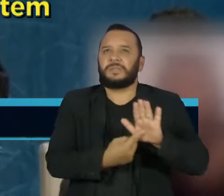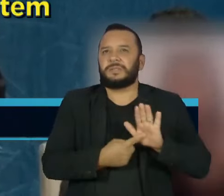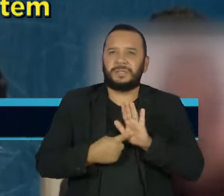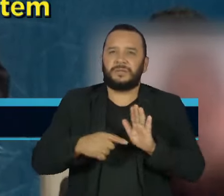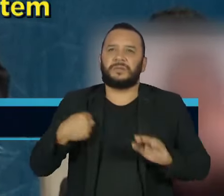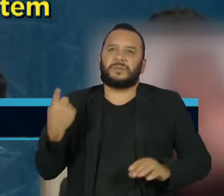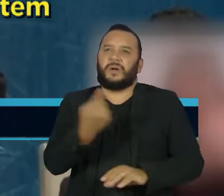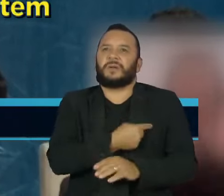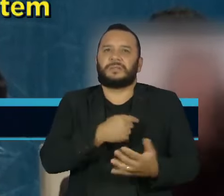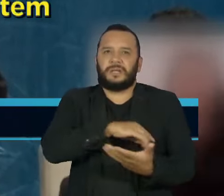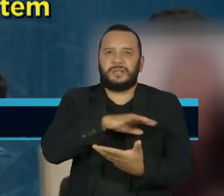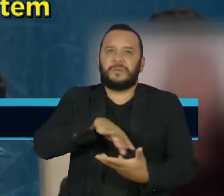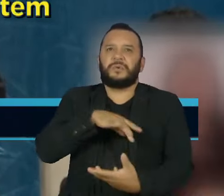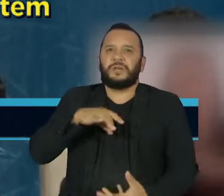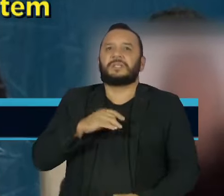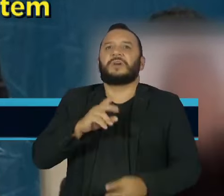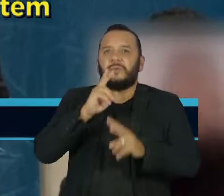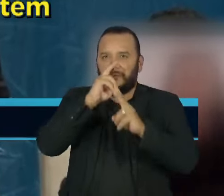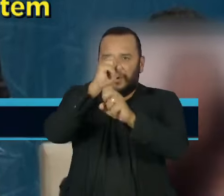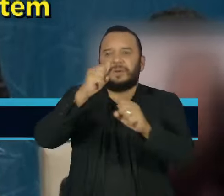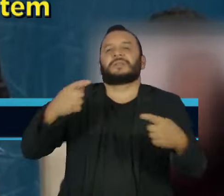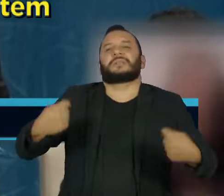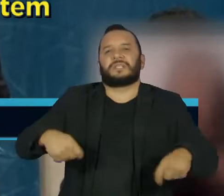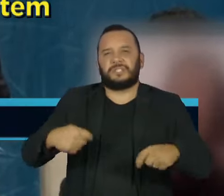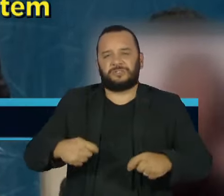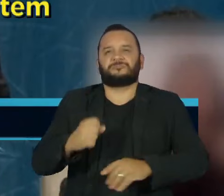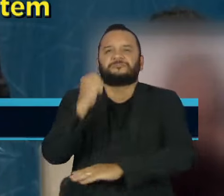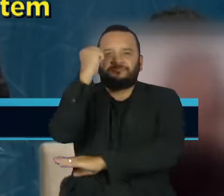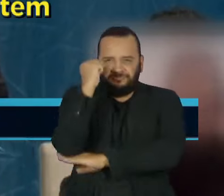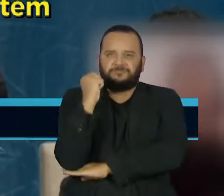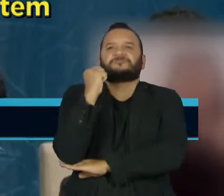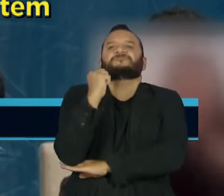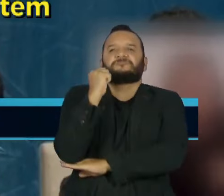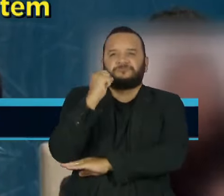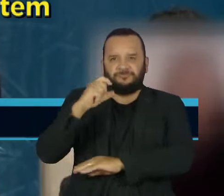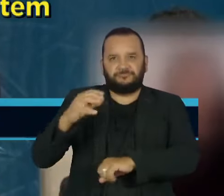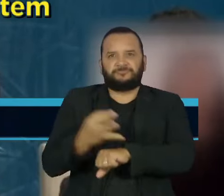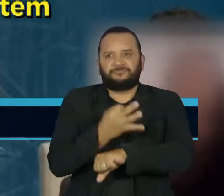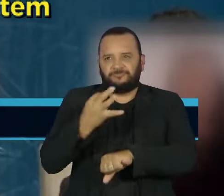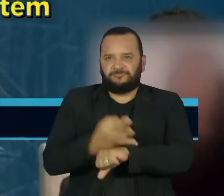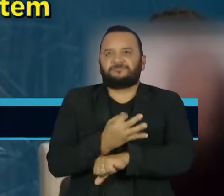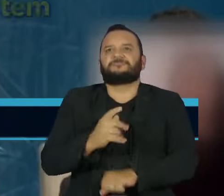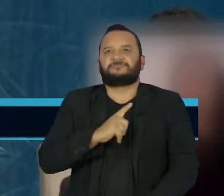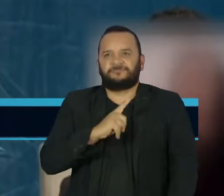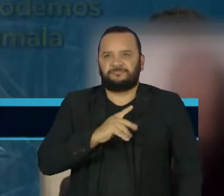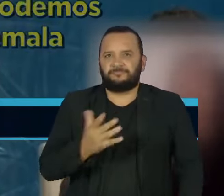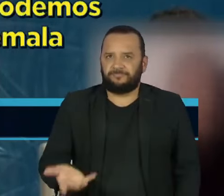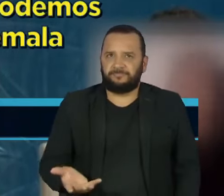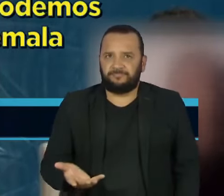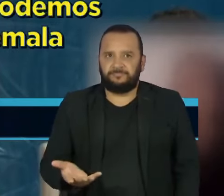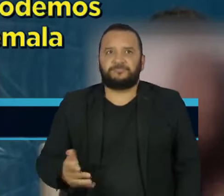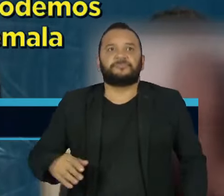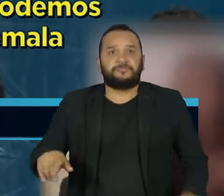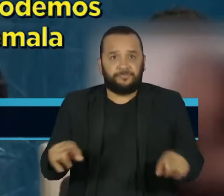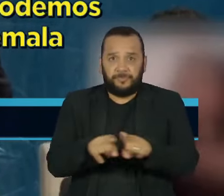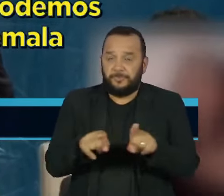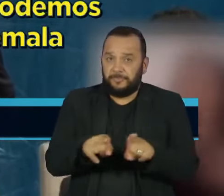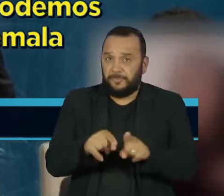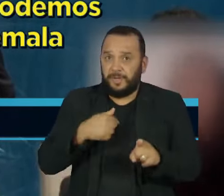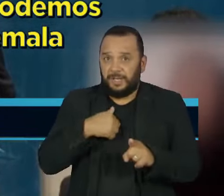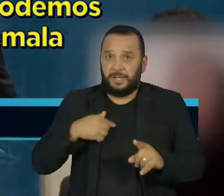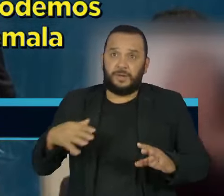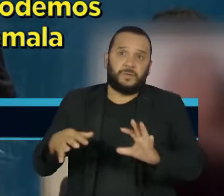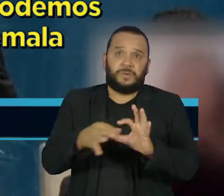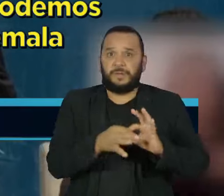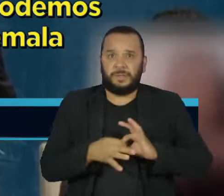que nuestra democracia tiene la fortaleza necesaria para resistir y que mediante la